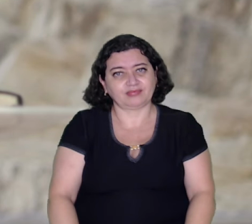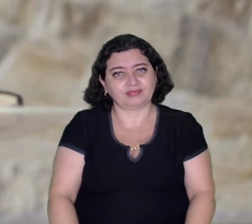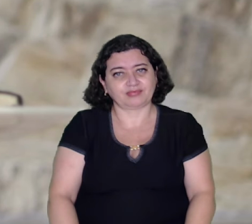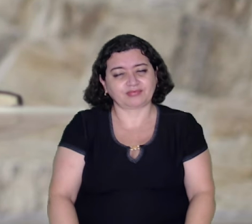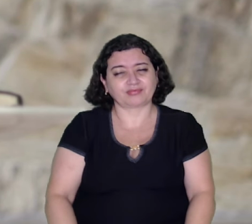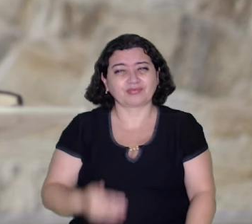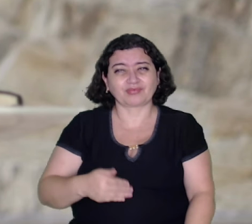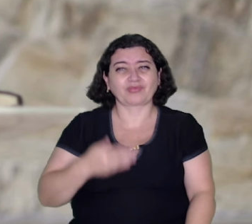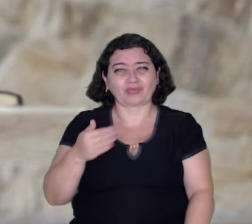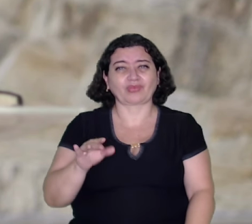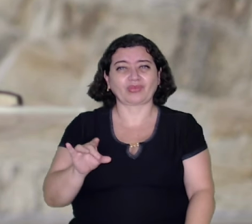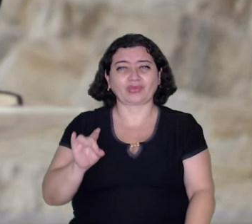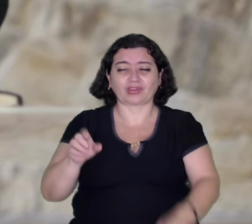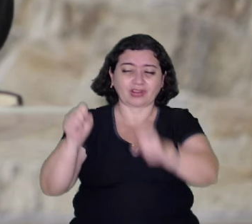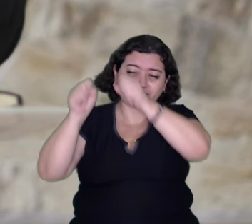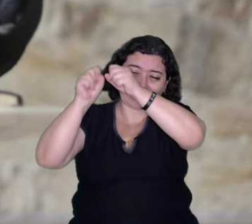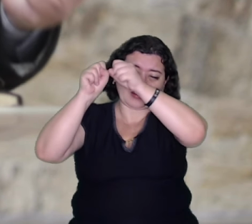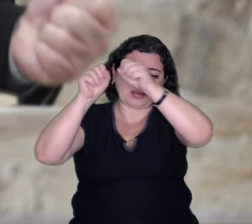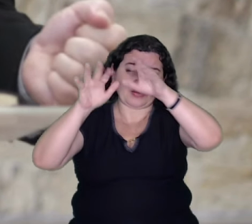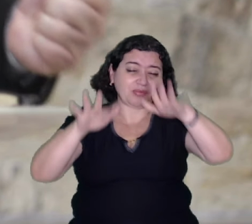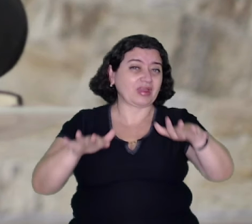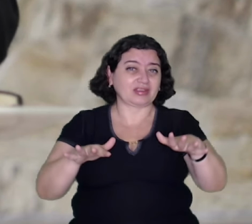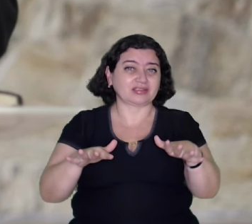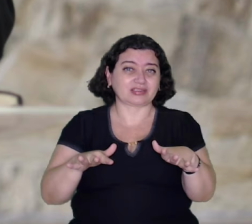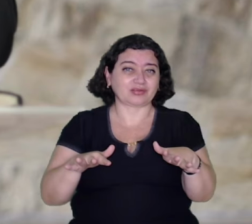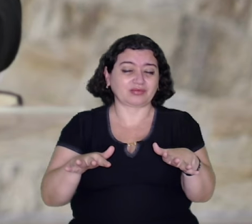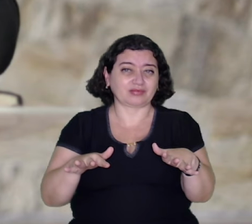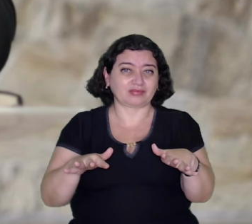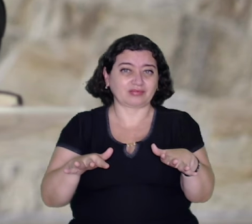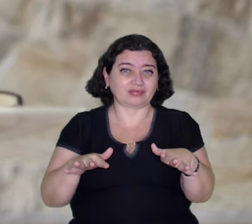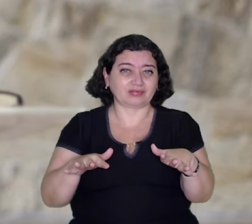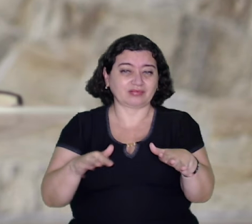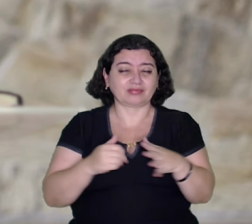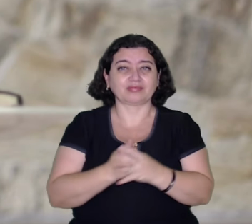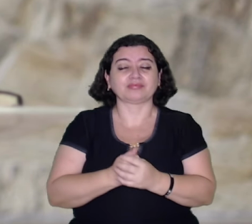quando apenas a bênção e não o abençoador,